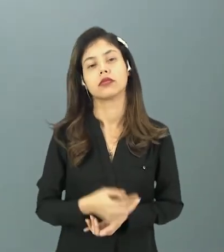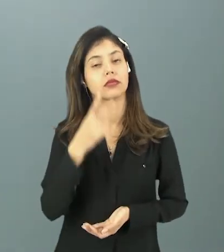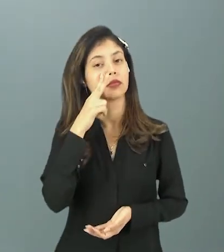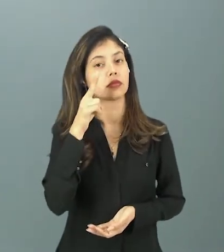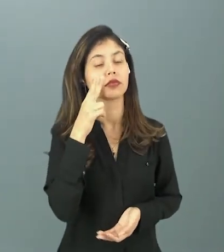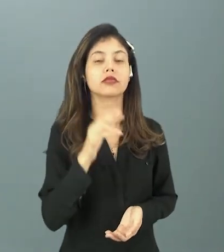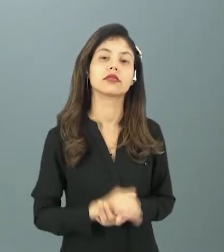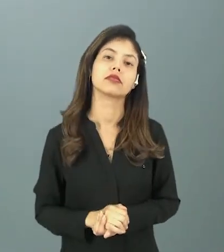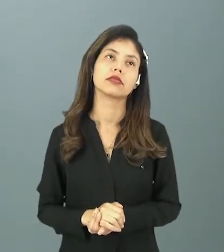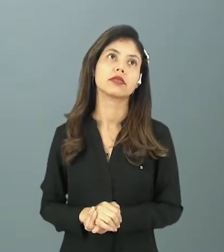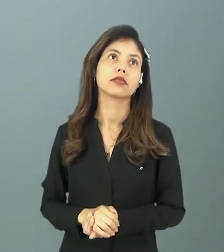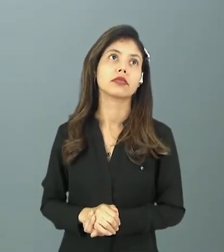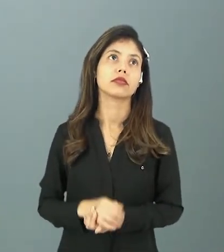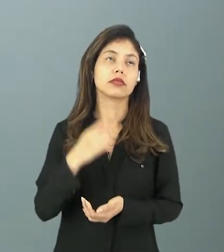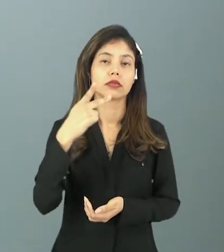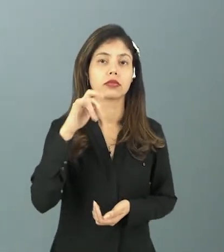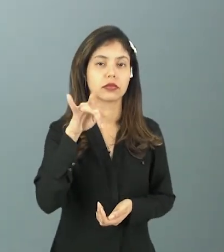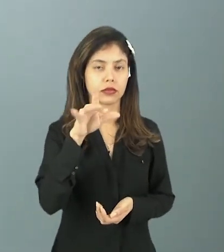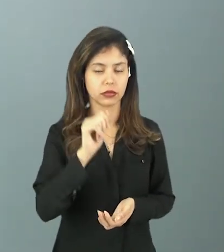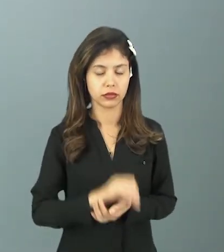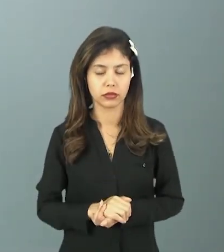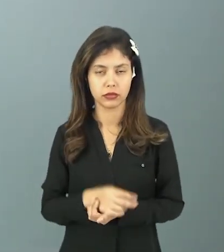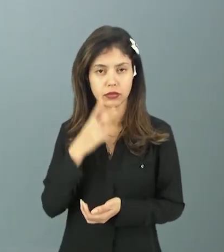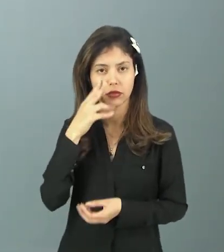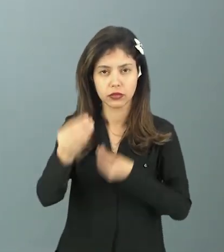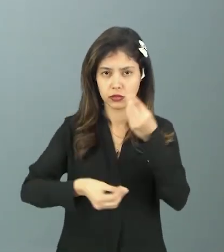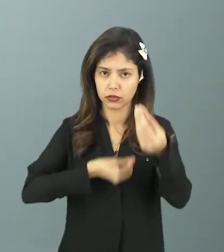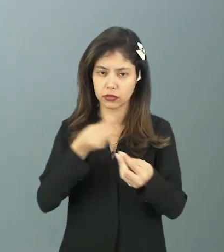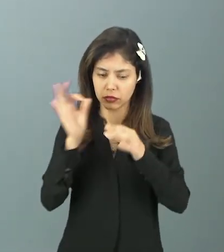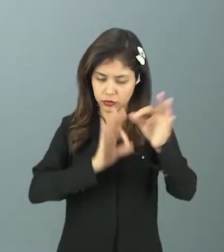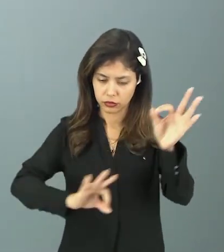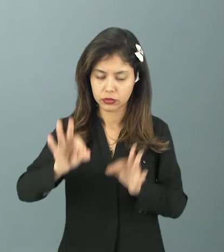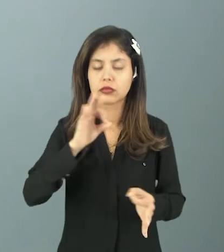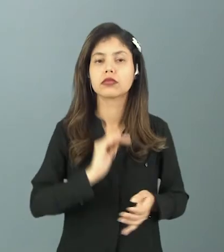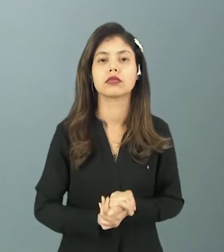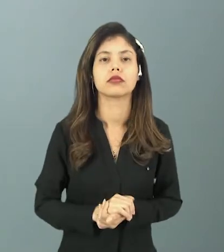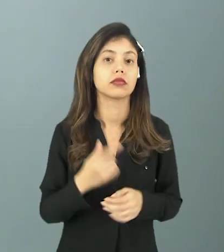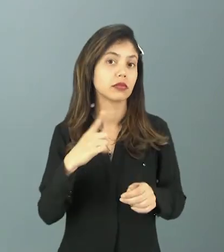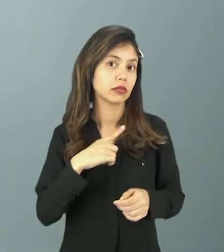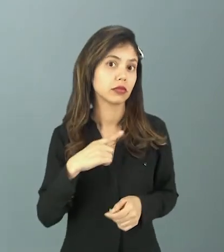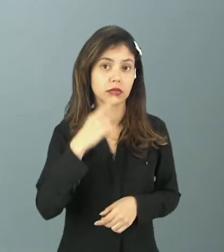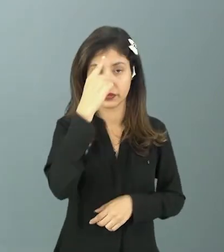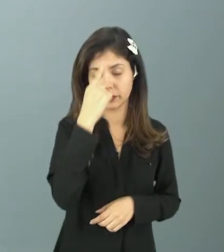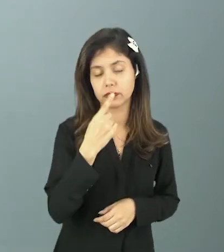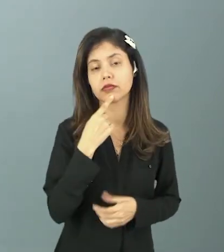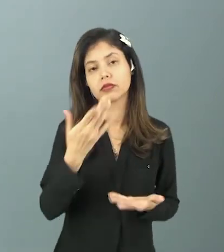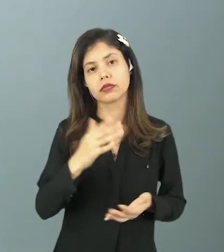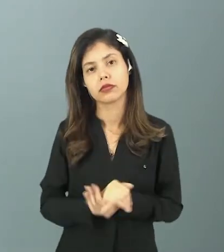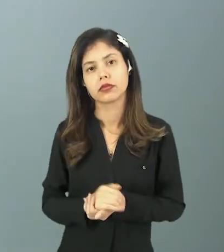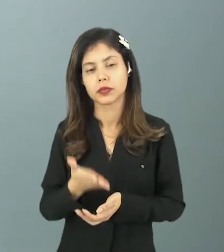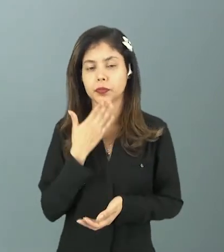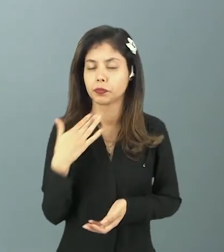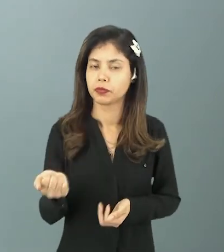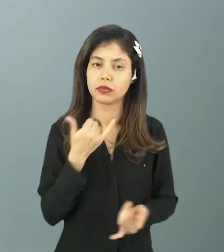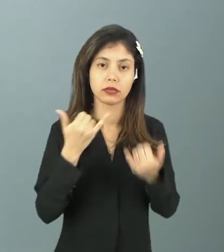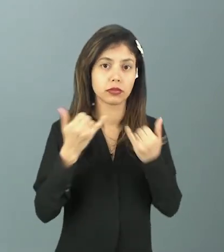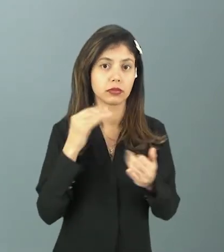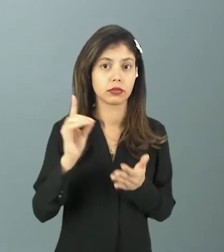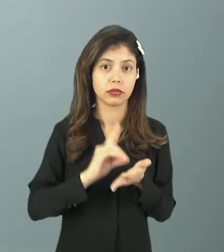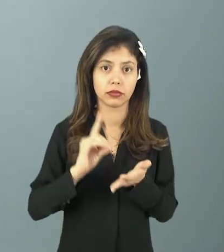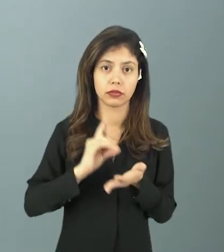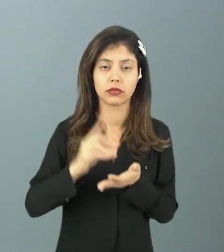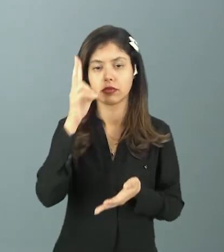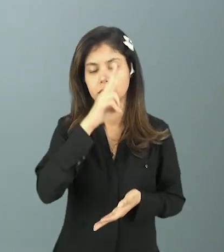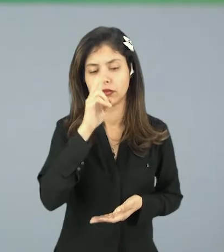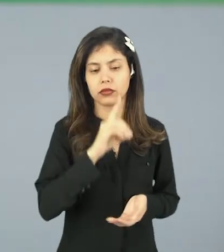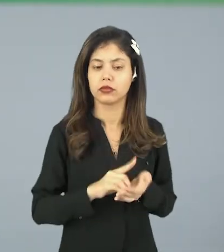nessa página do dicionário, vê como ele é organizado, ele tem até imagens que enriquecem a informação desse dicionário.